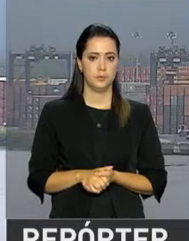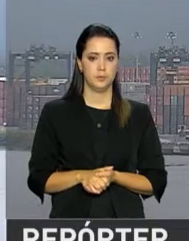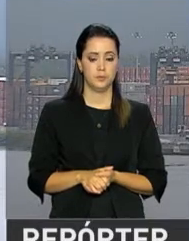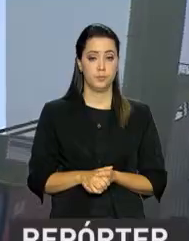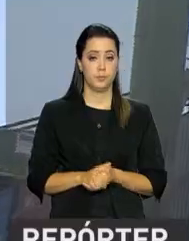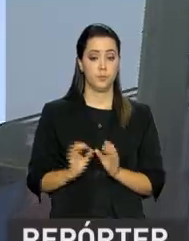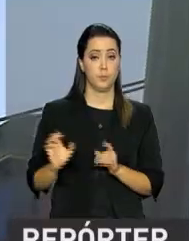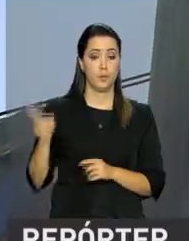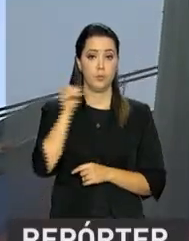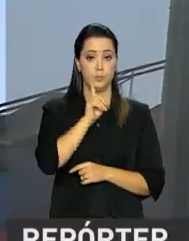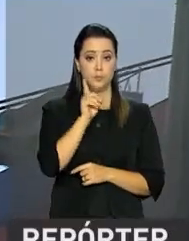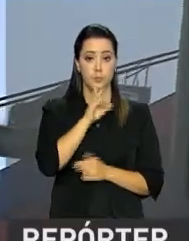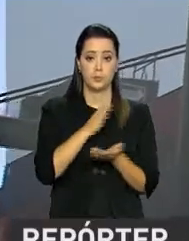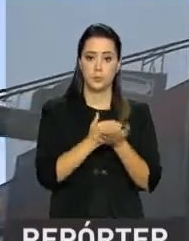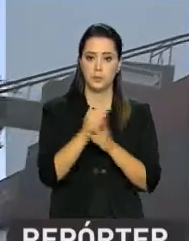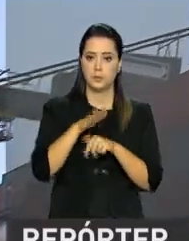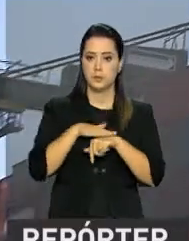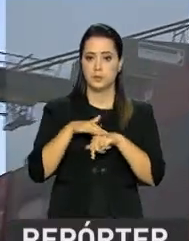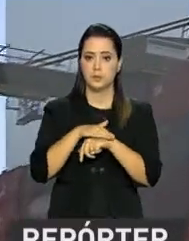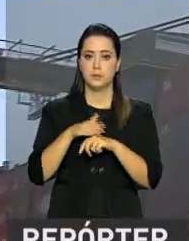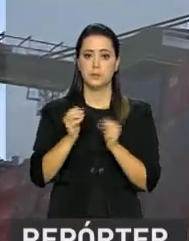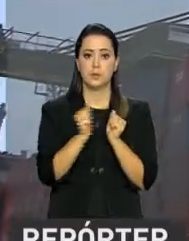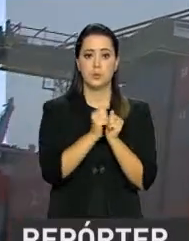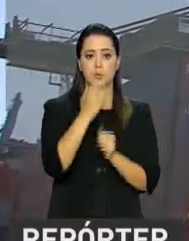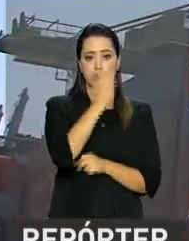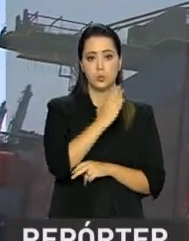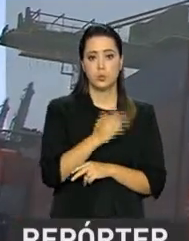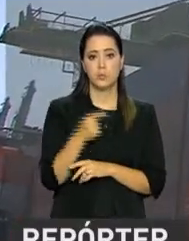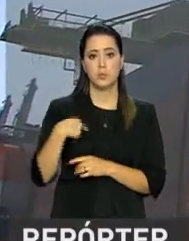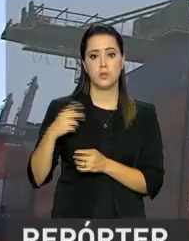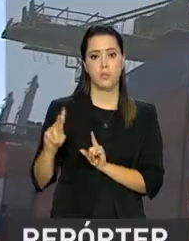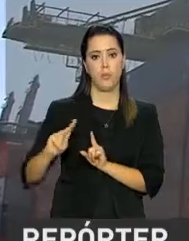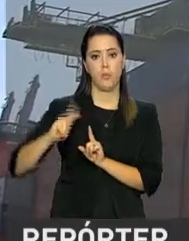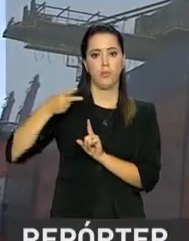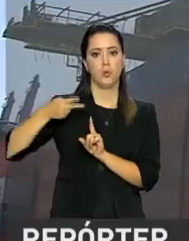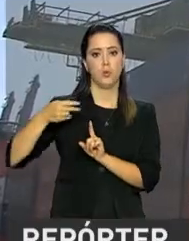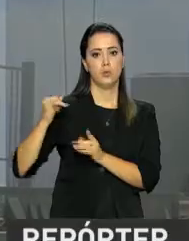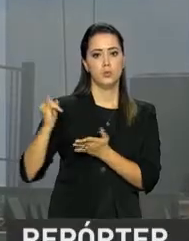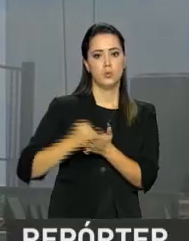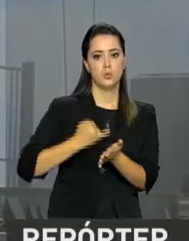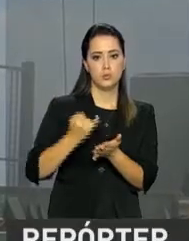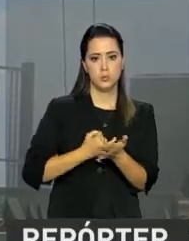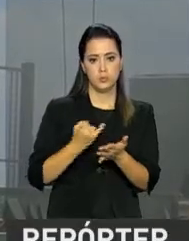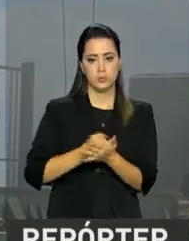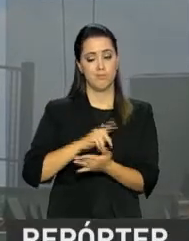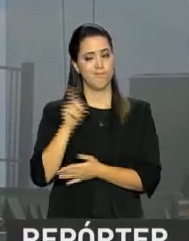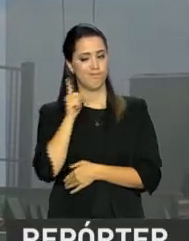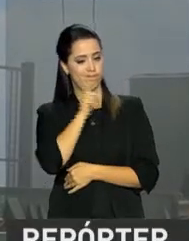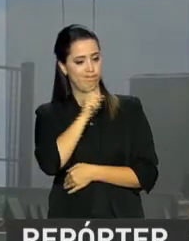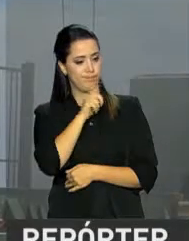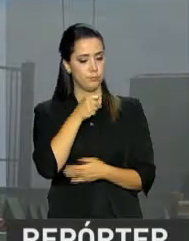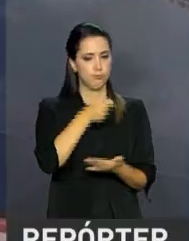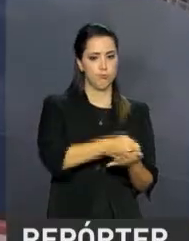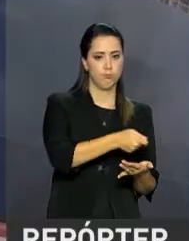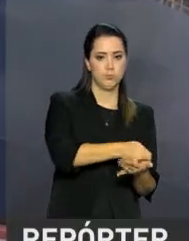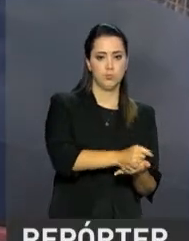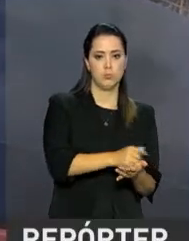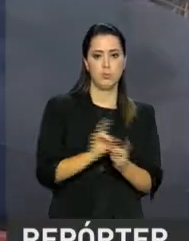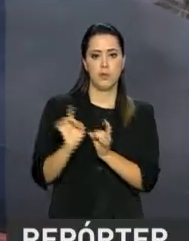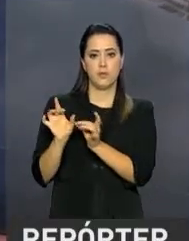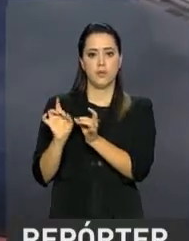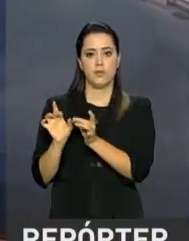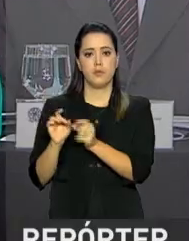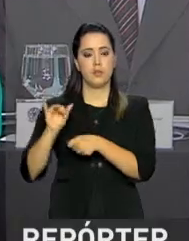Os Estados Unidos vão iniciar uma negociação com o Brasil em relação à sobretaxa imposta pelo governo americano às importações de